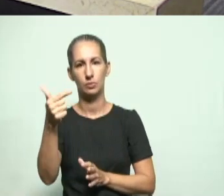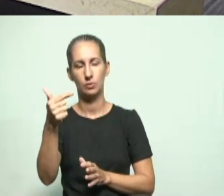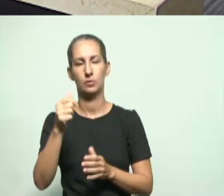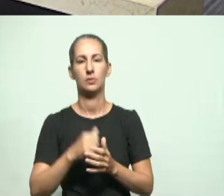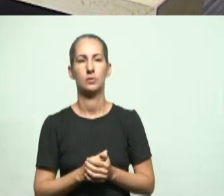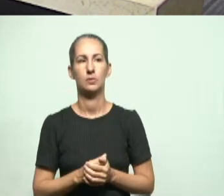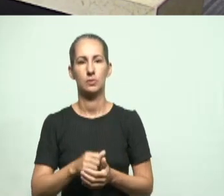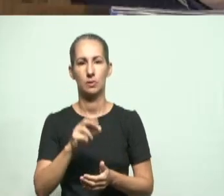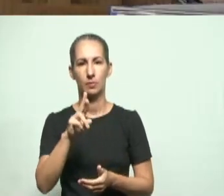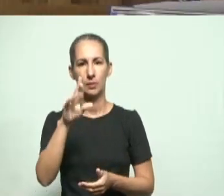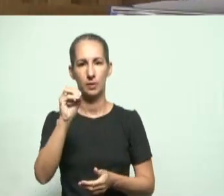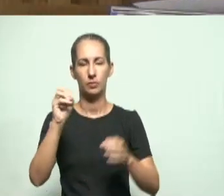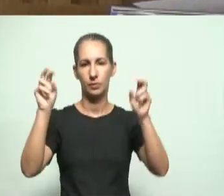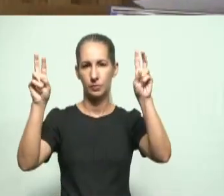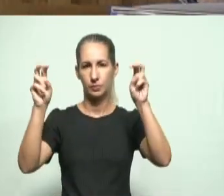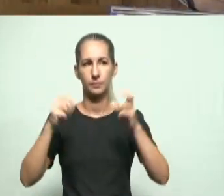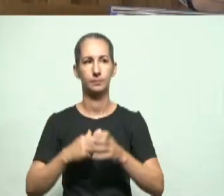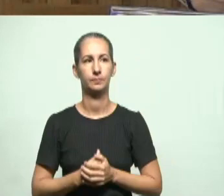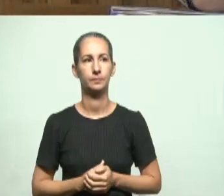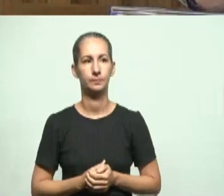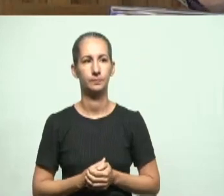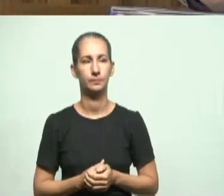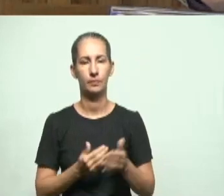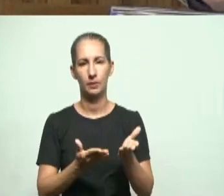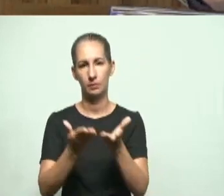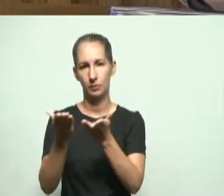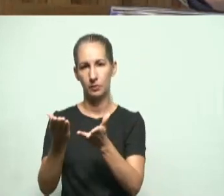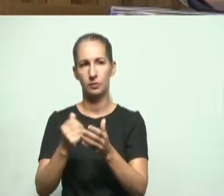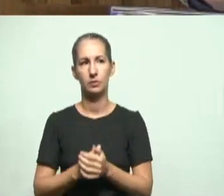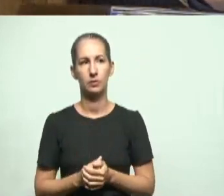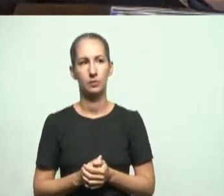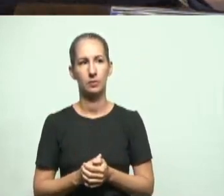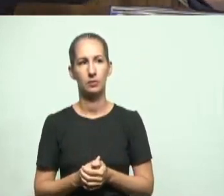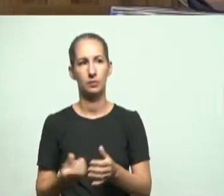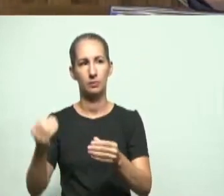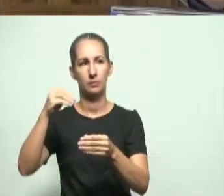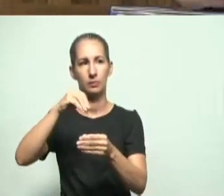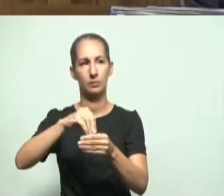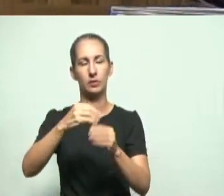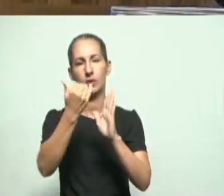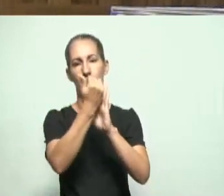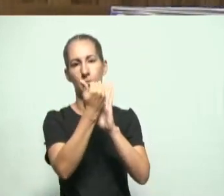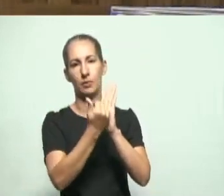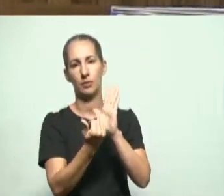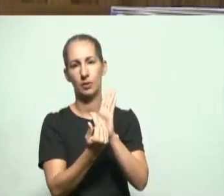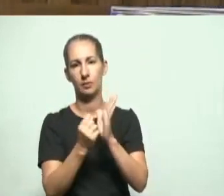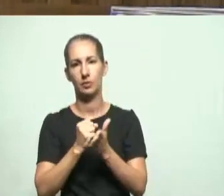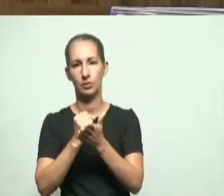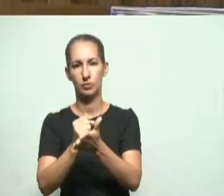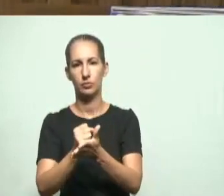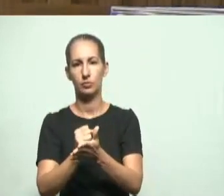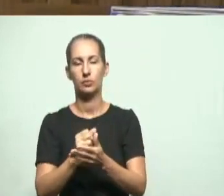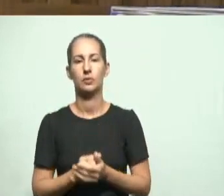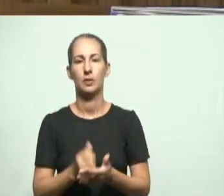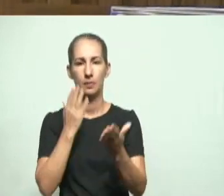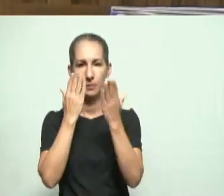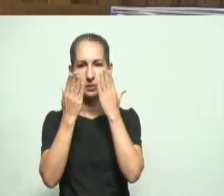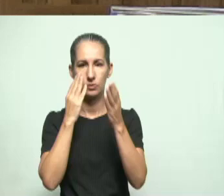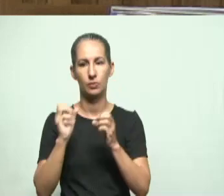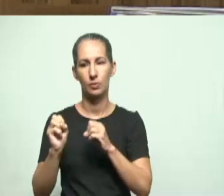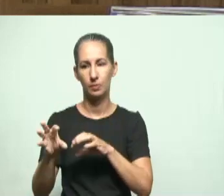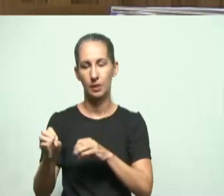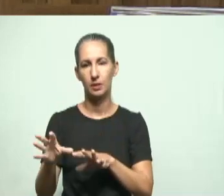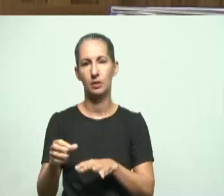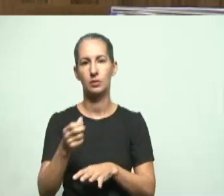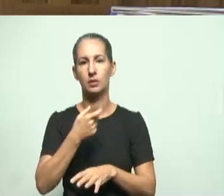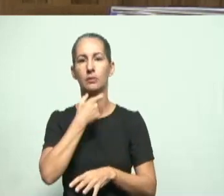Paulino. Assunto. Dispõe sobre autorização da implantação do Programa de Assistência Psicopedagógica Fono Neuro